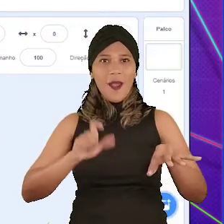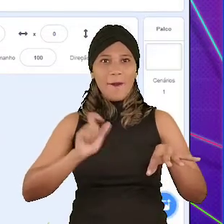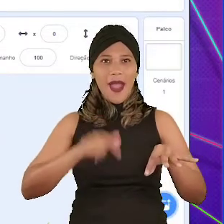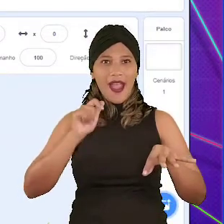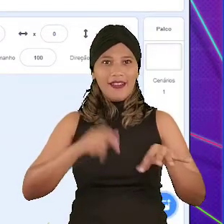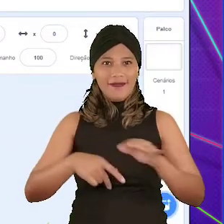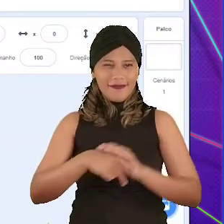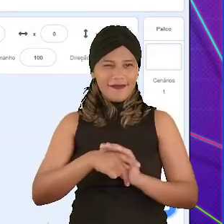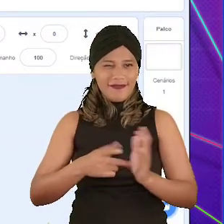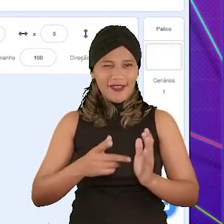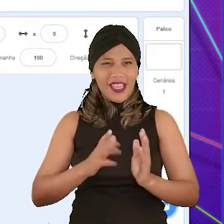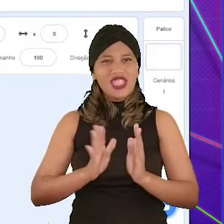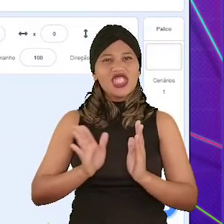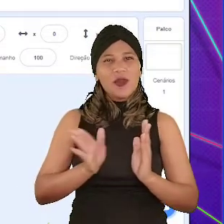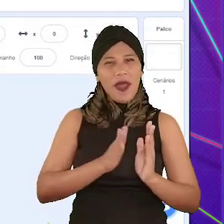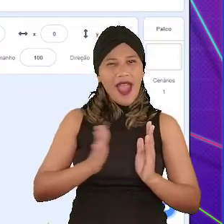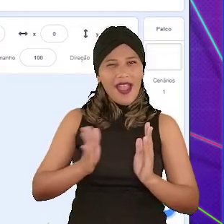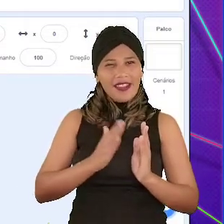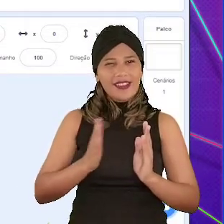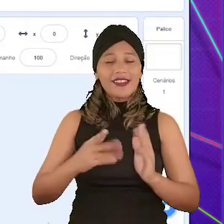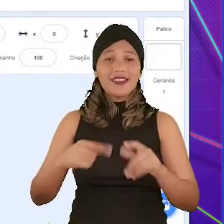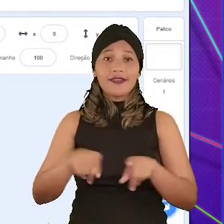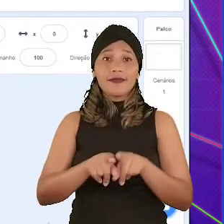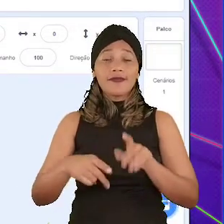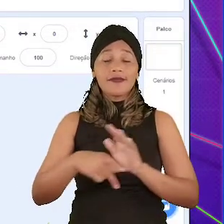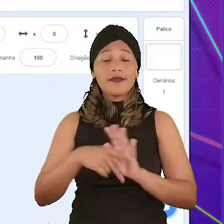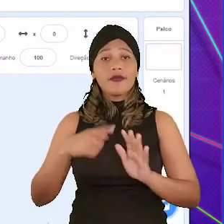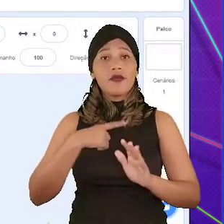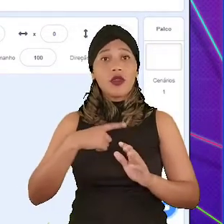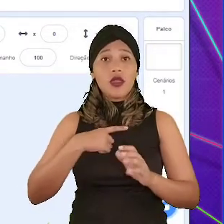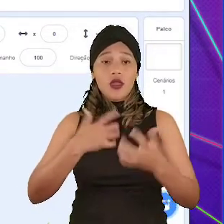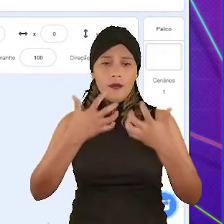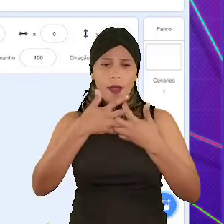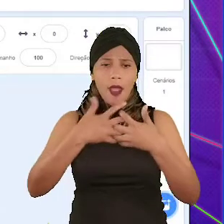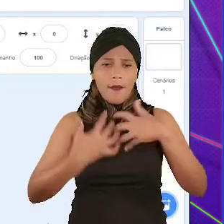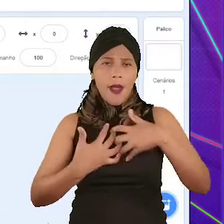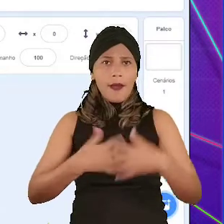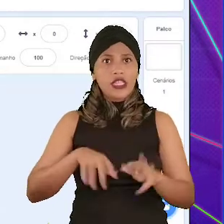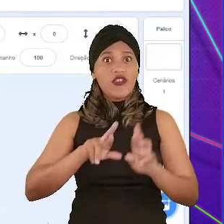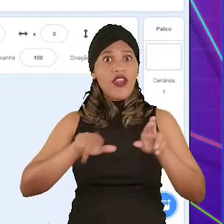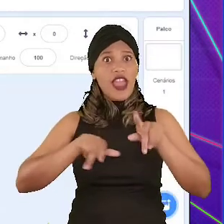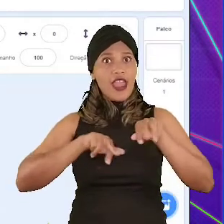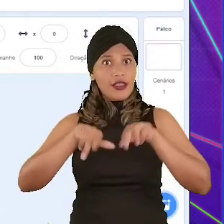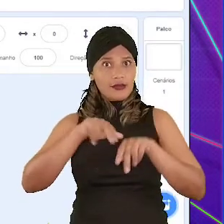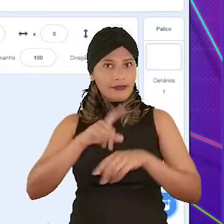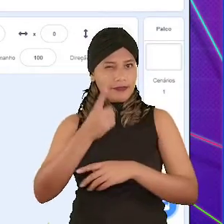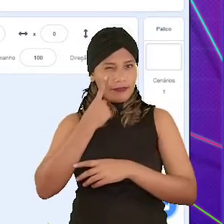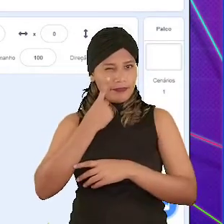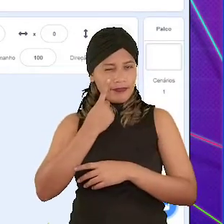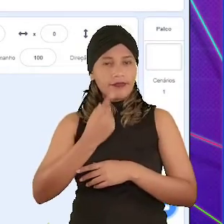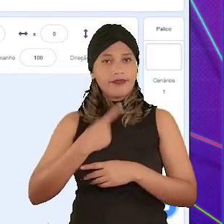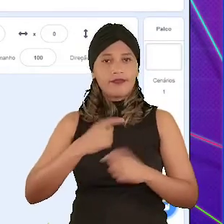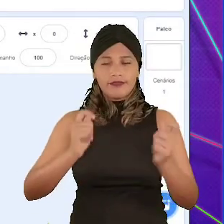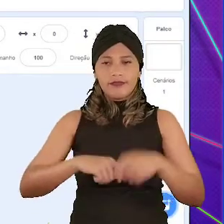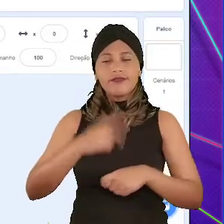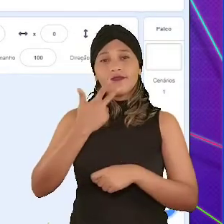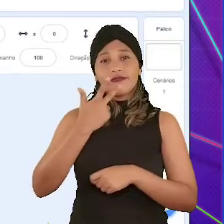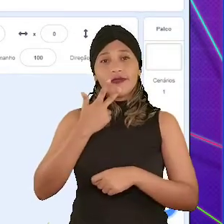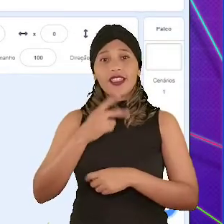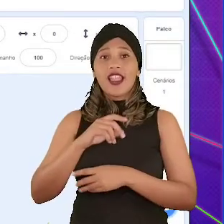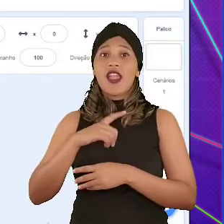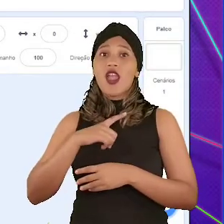pressionada se vocês são bons observadores Vocês já viram que esses blocos que a gente tem possui alguns em caixas que são diferentes uns dos outros